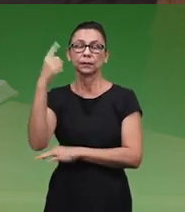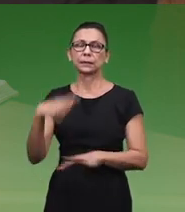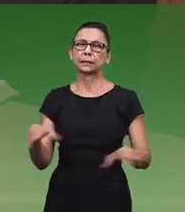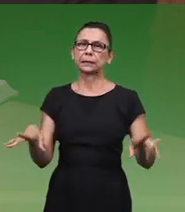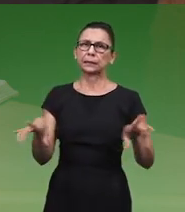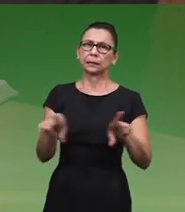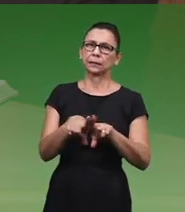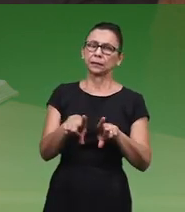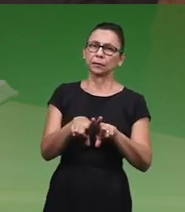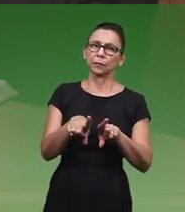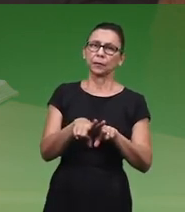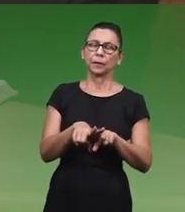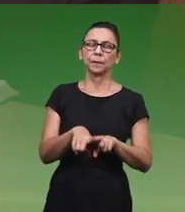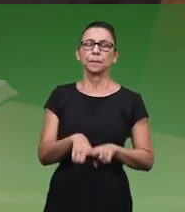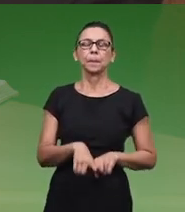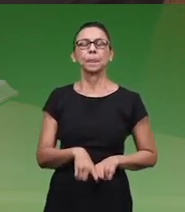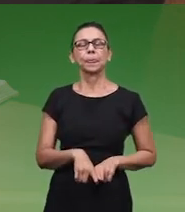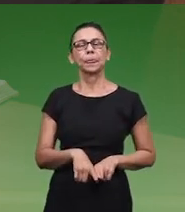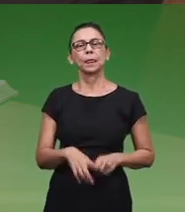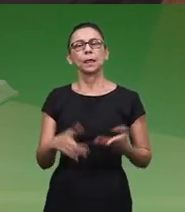juízes, quando a tribo de Judá